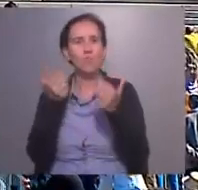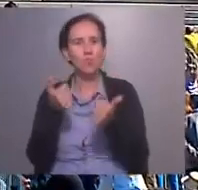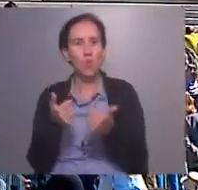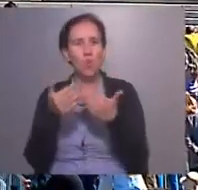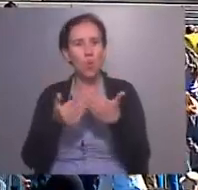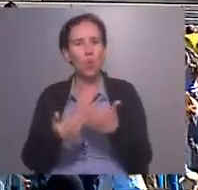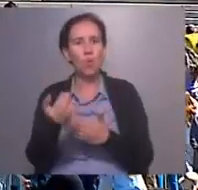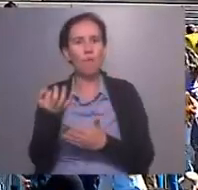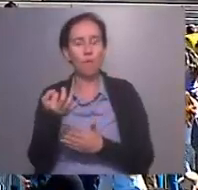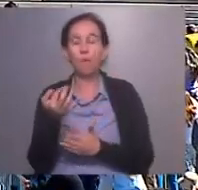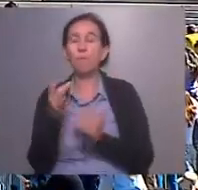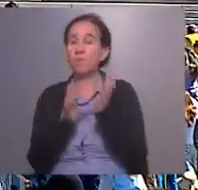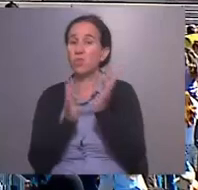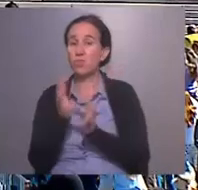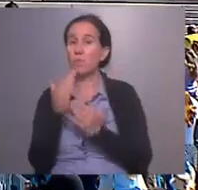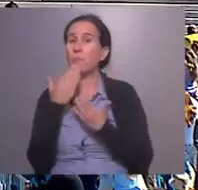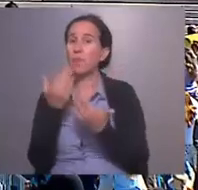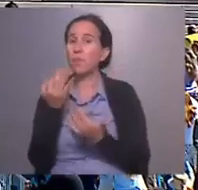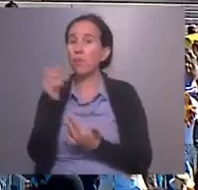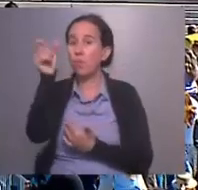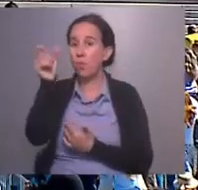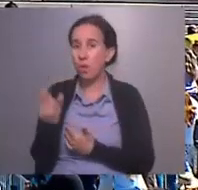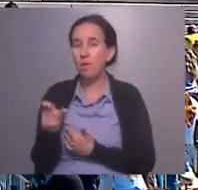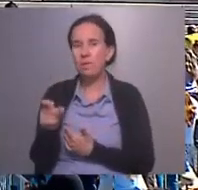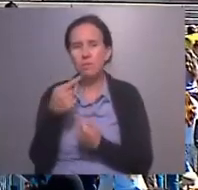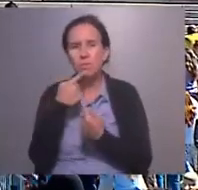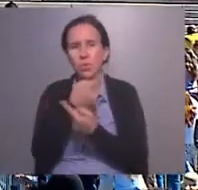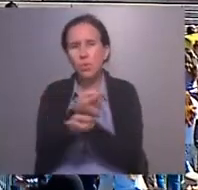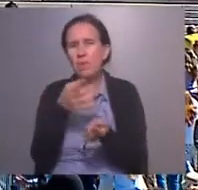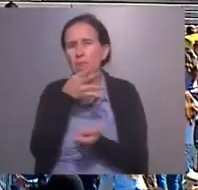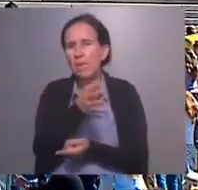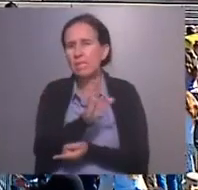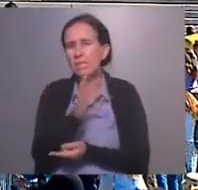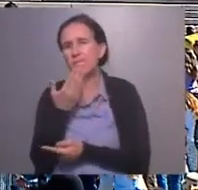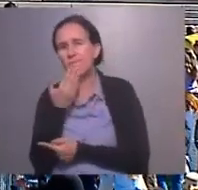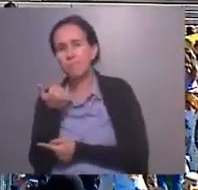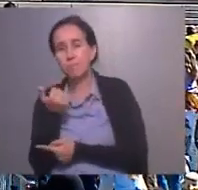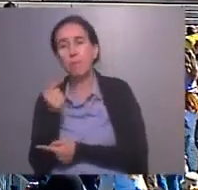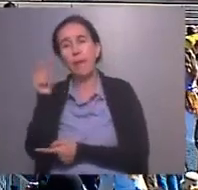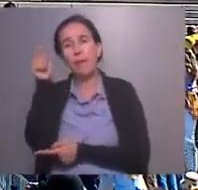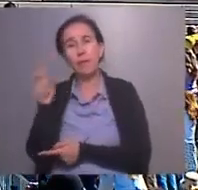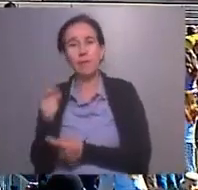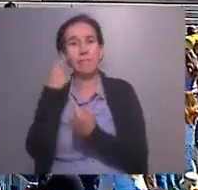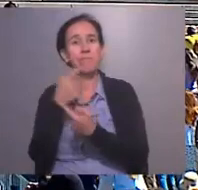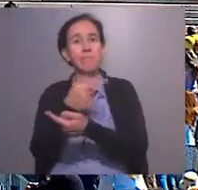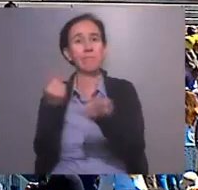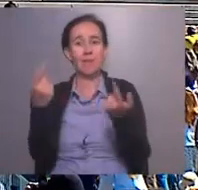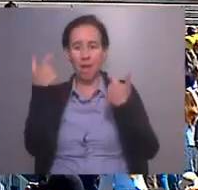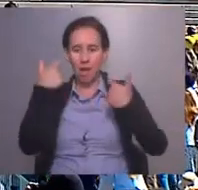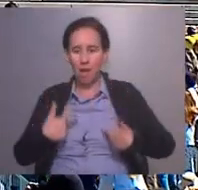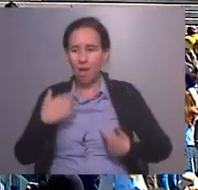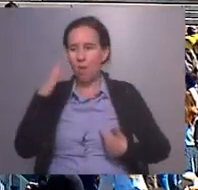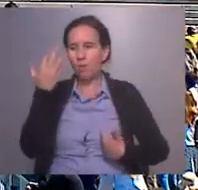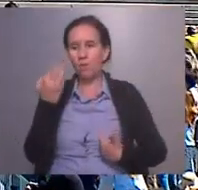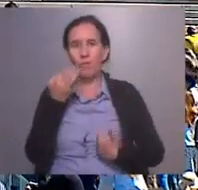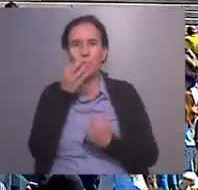E apesar de Jesus lhe ter pedido que não dissesse nada a ninguém, anunciou a todos a maravilha que lhe aconteceu.